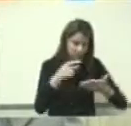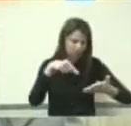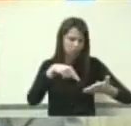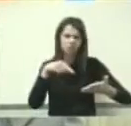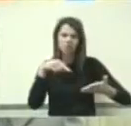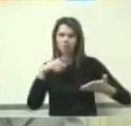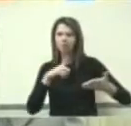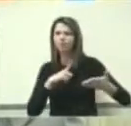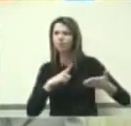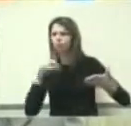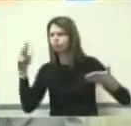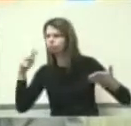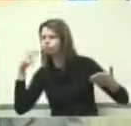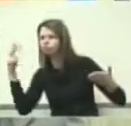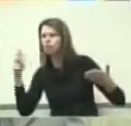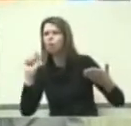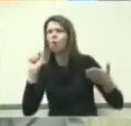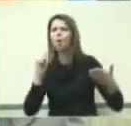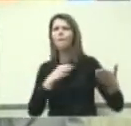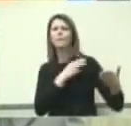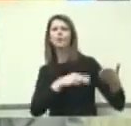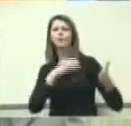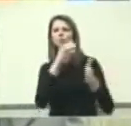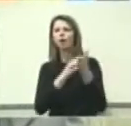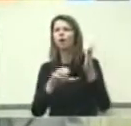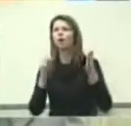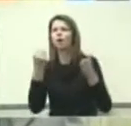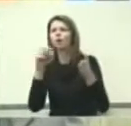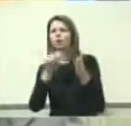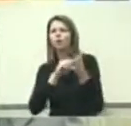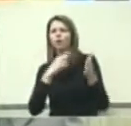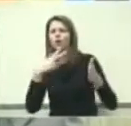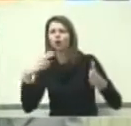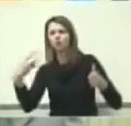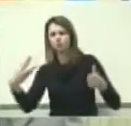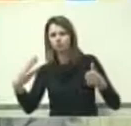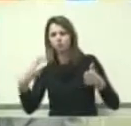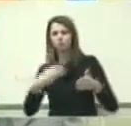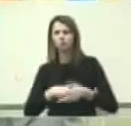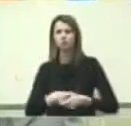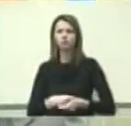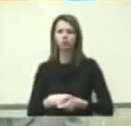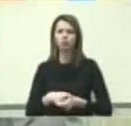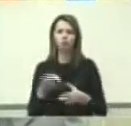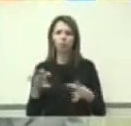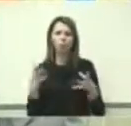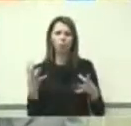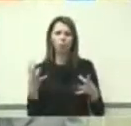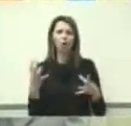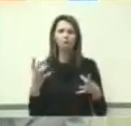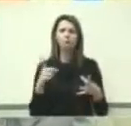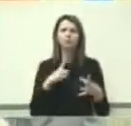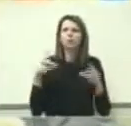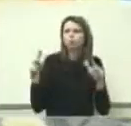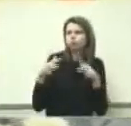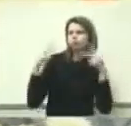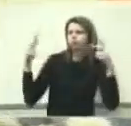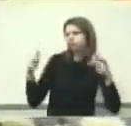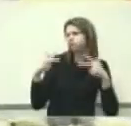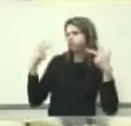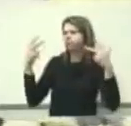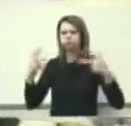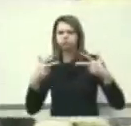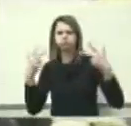Sagrada é no evangelho de Mateus Capítulo 8 Versículo 23 quando naquela tempestade quando